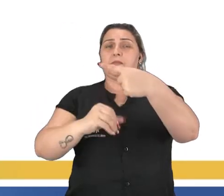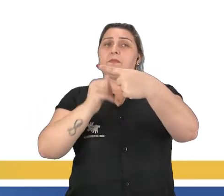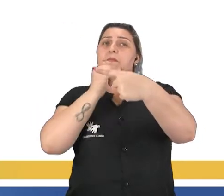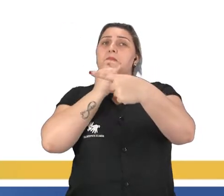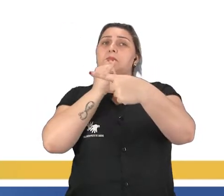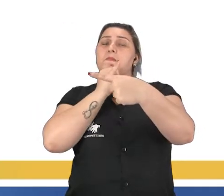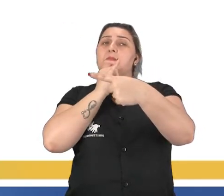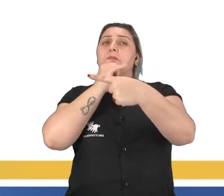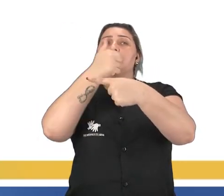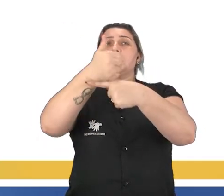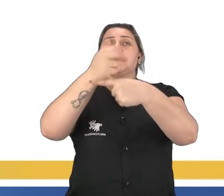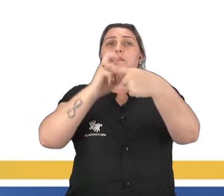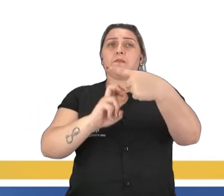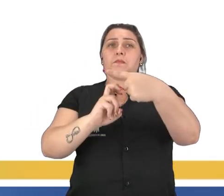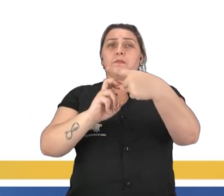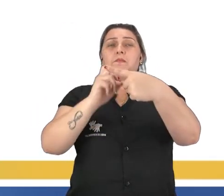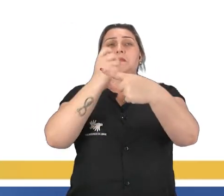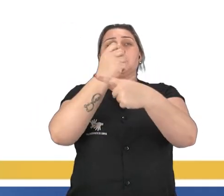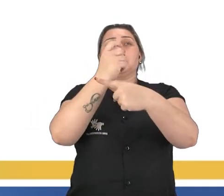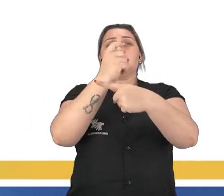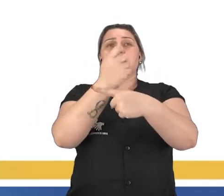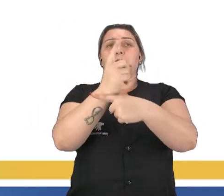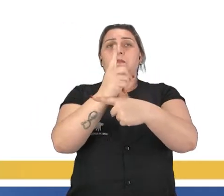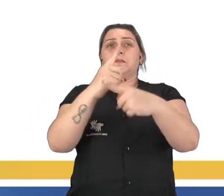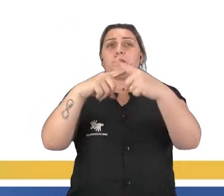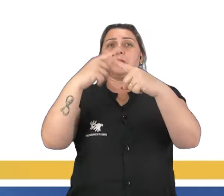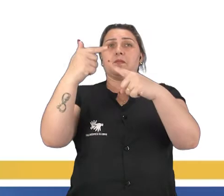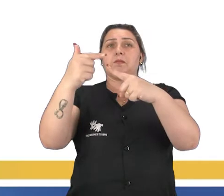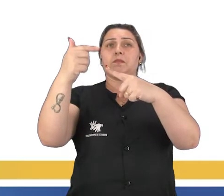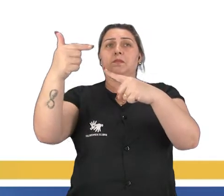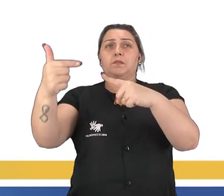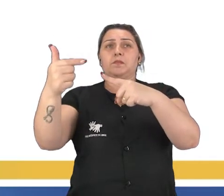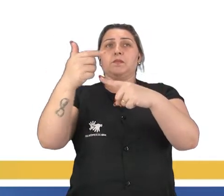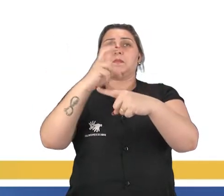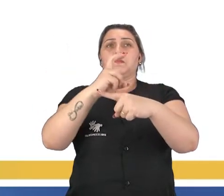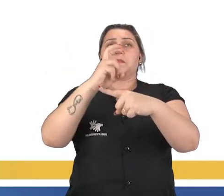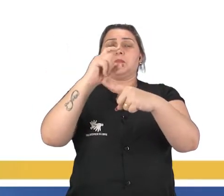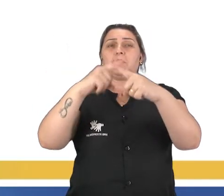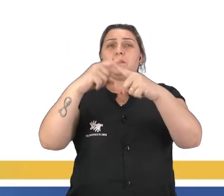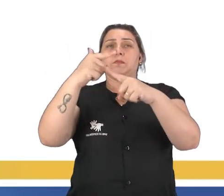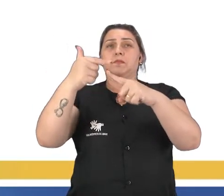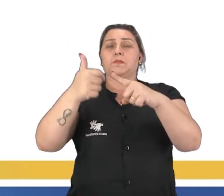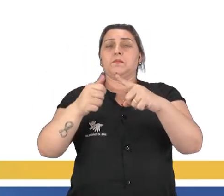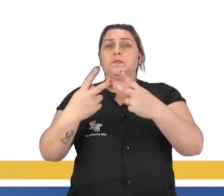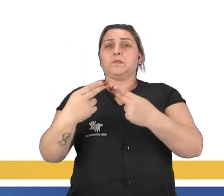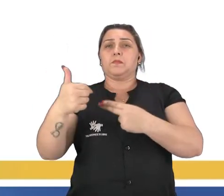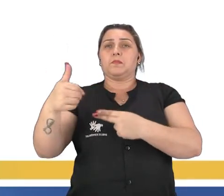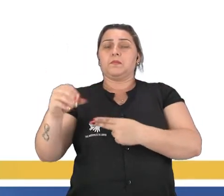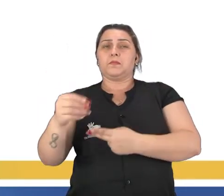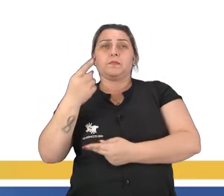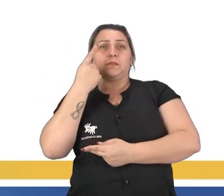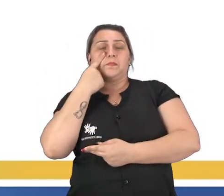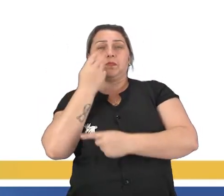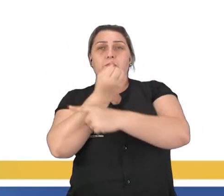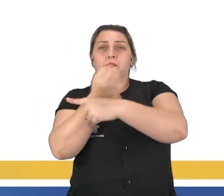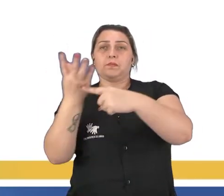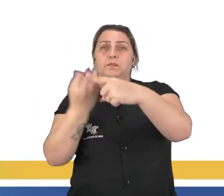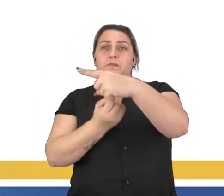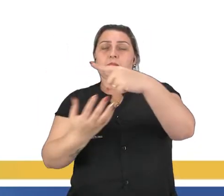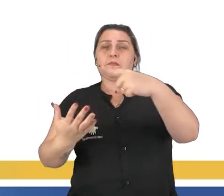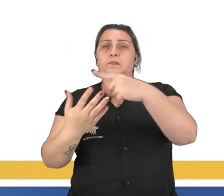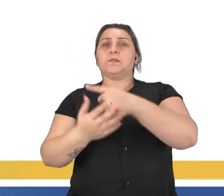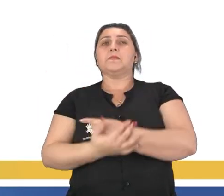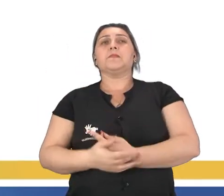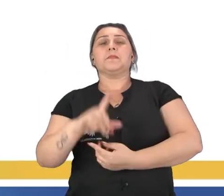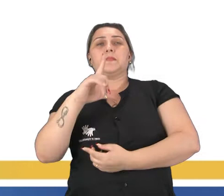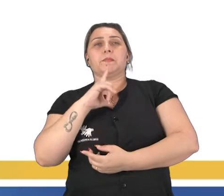ali 1/5, eu fiz 1 vezes 2 é igual a 2 e 5 vezes 2 é igual a 10. Observe que quando nós estamos falando dessa fração,